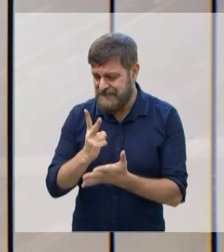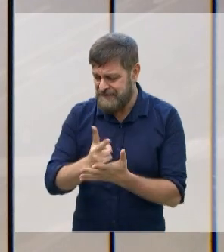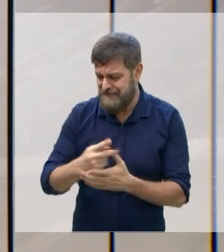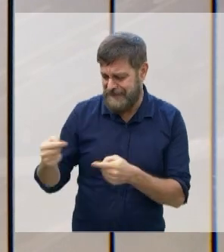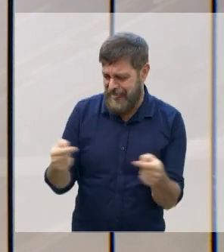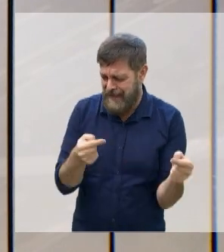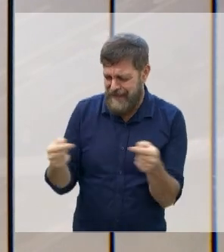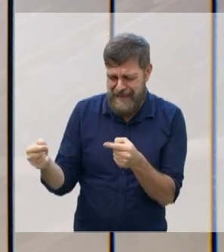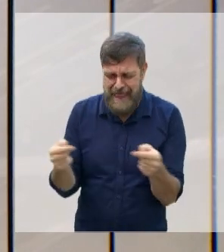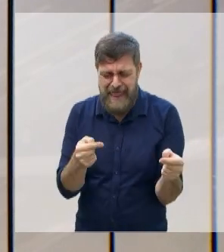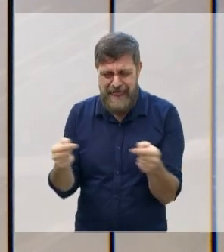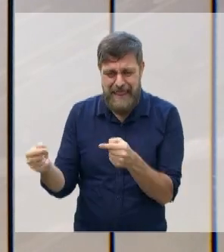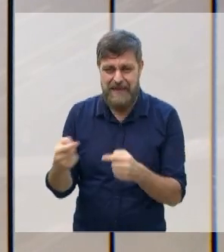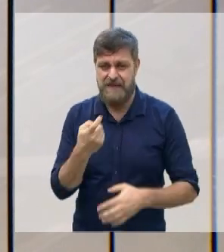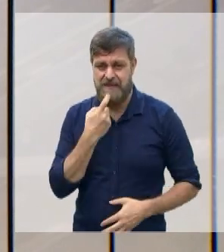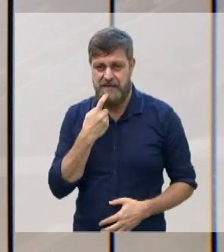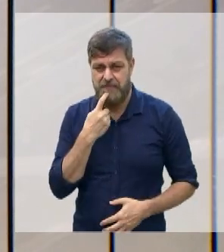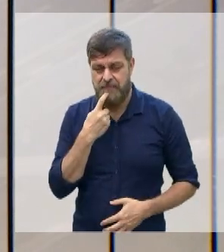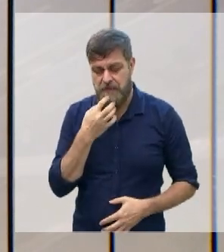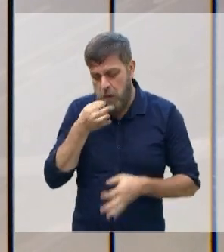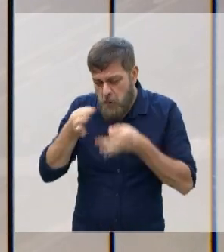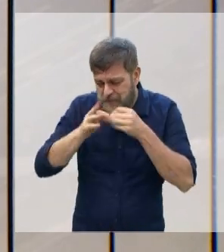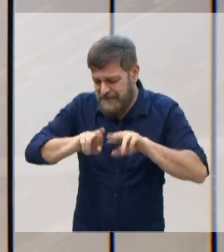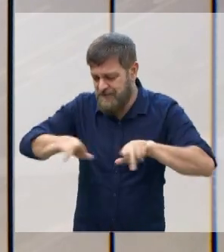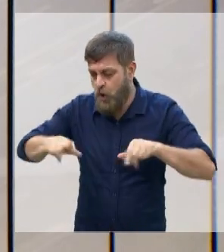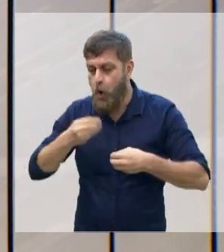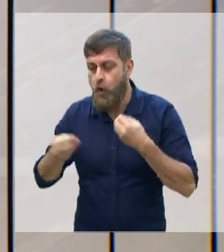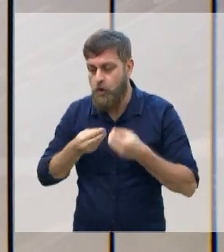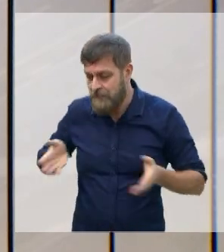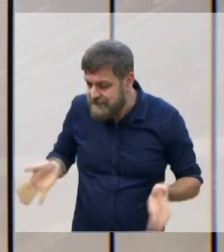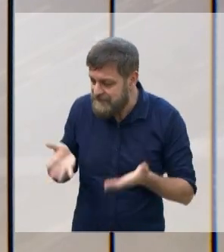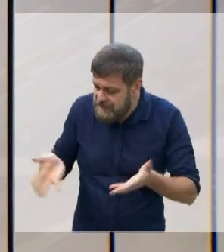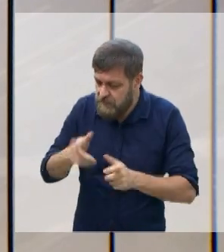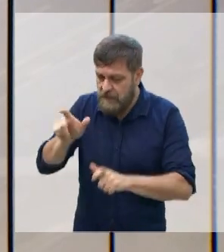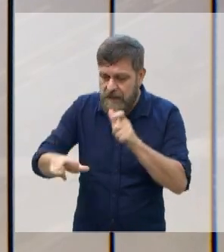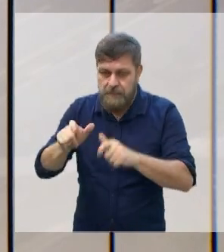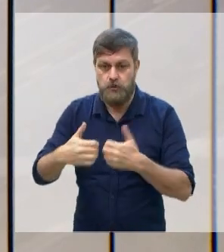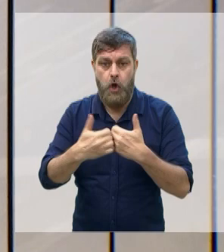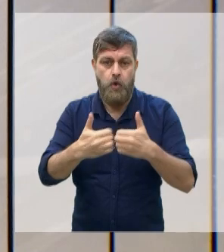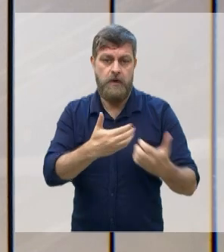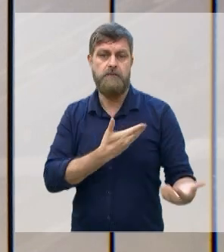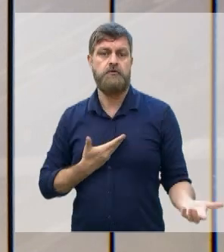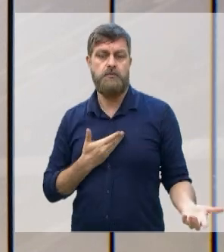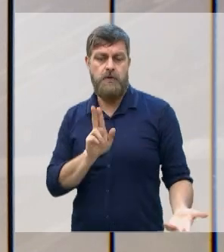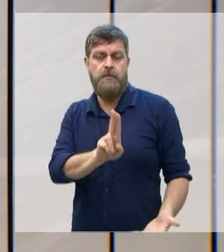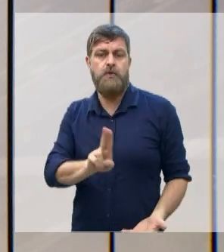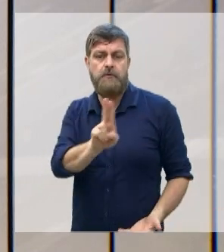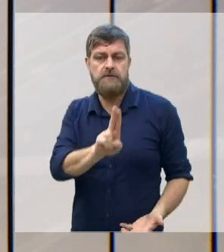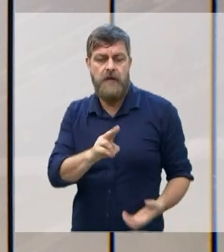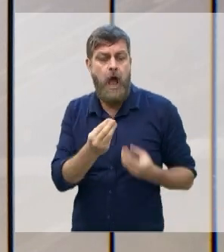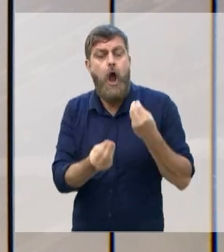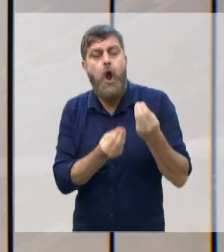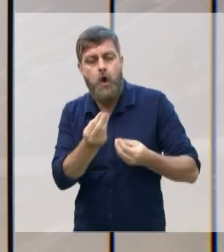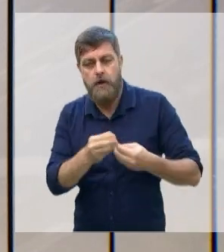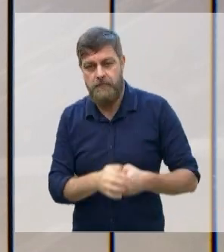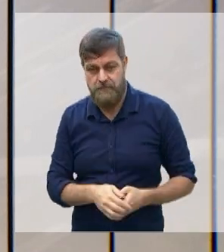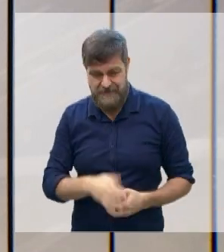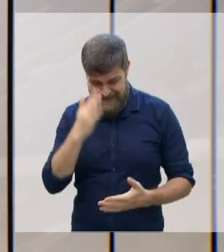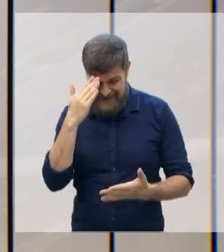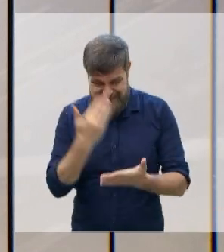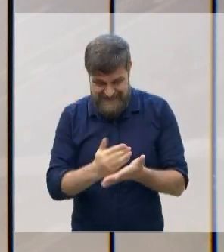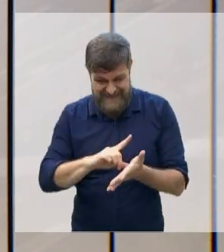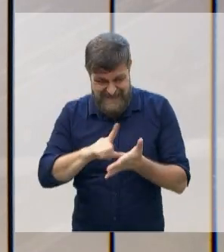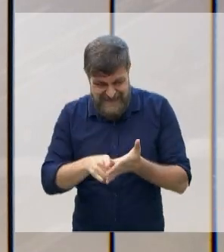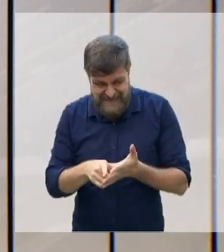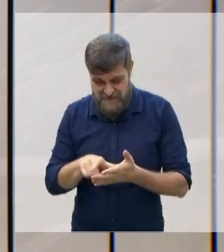uma discussão em campinas de como estimular as pessoas a usar o transporte público só acredita que depois de toda essa